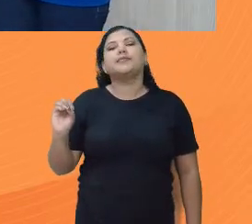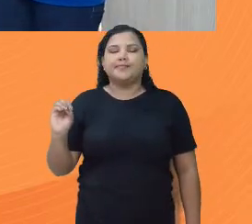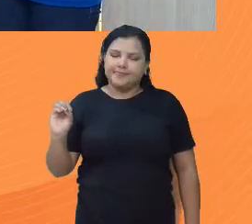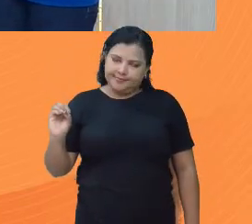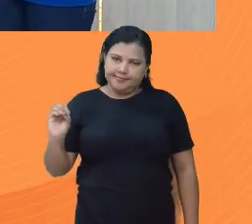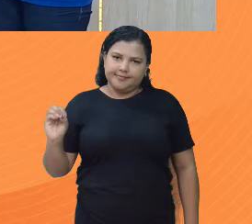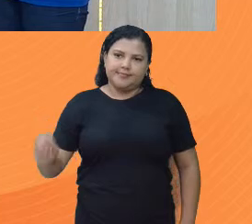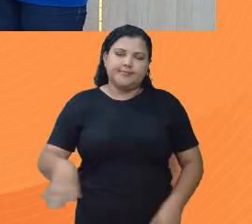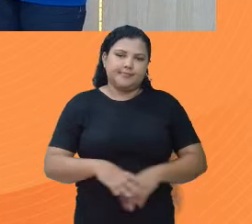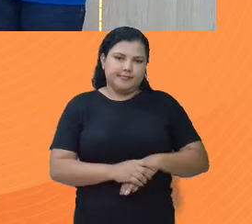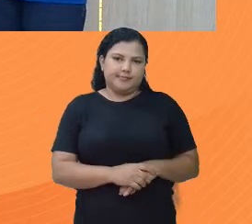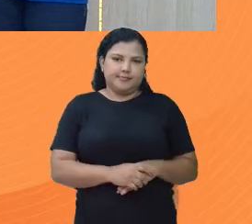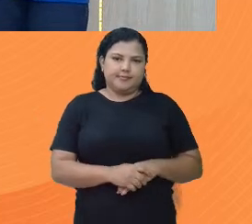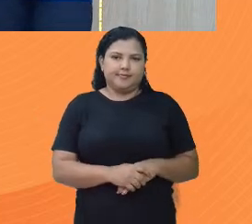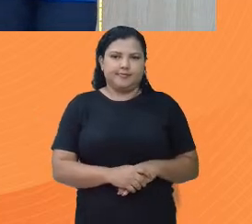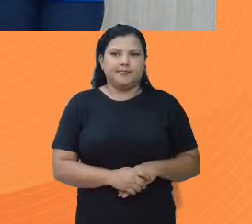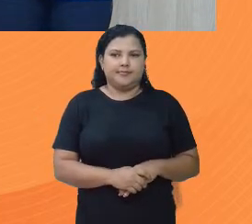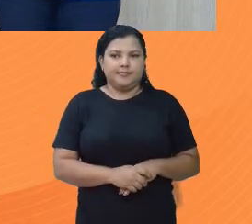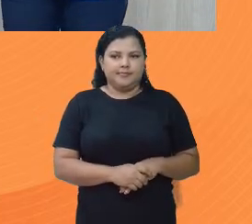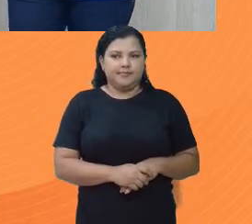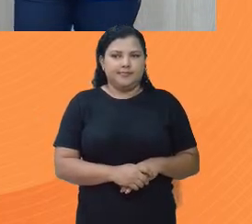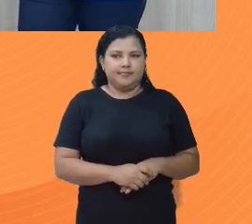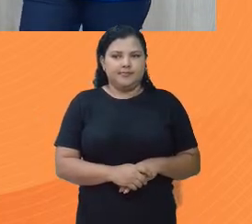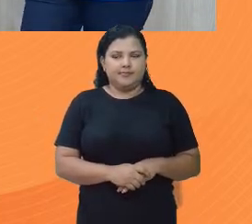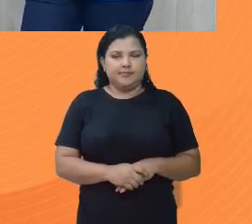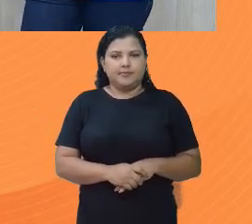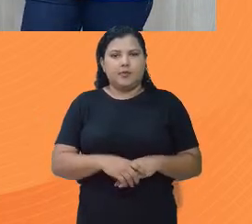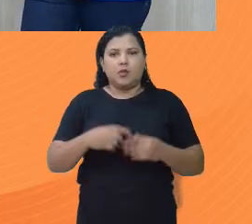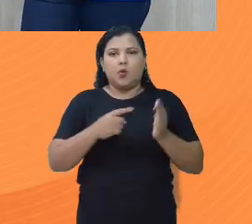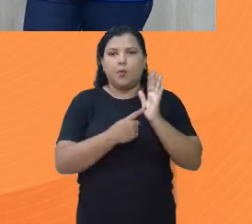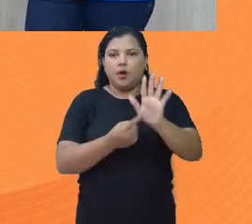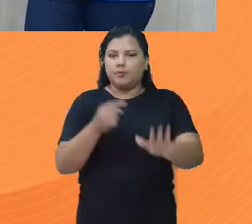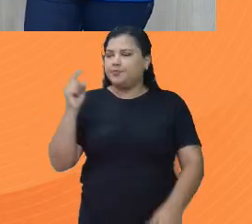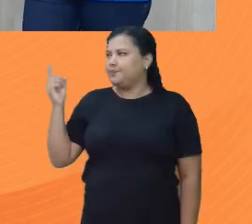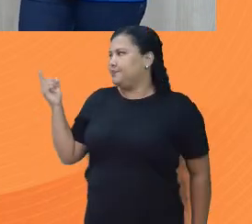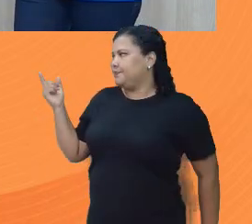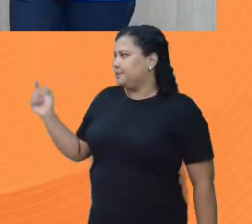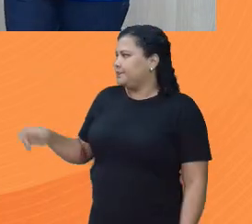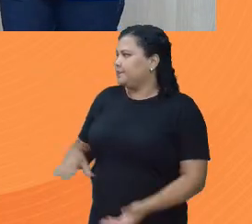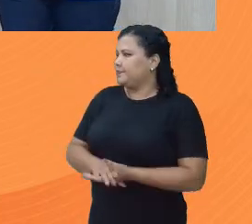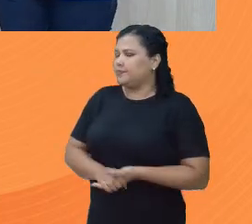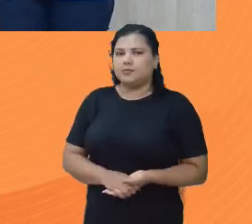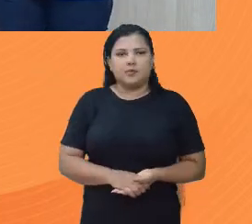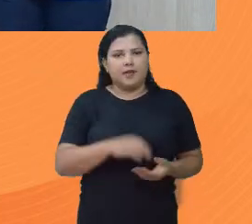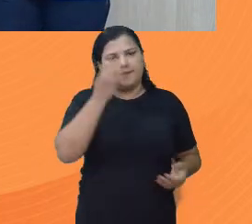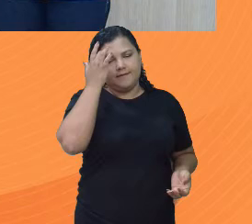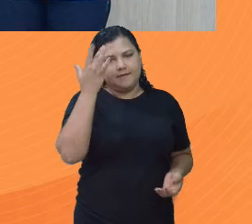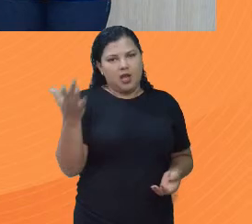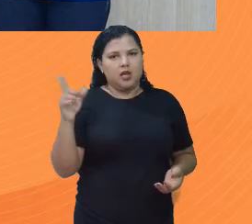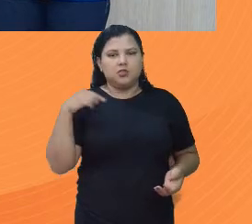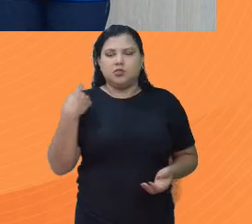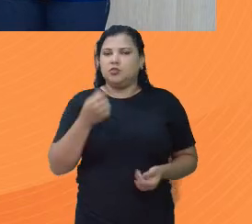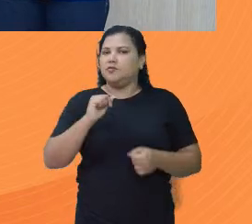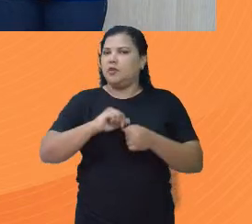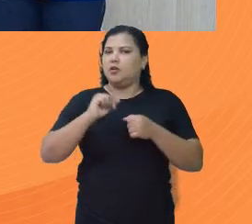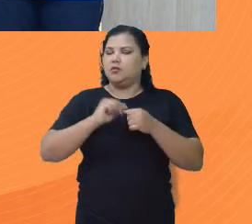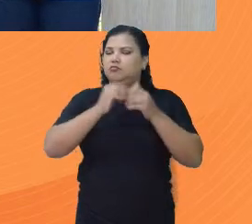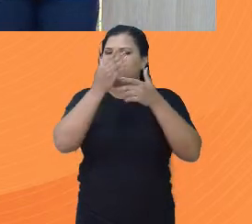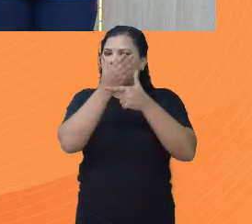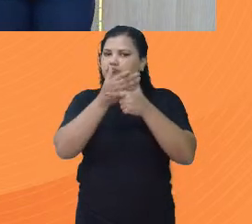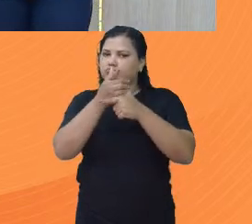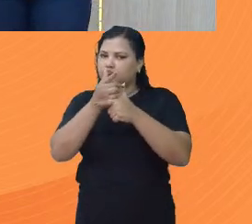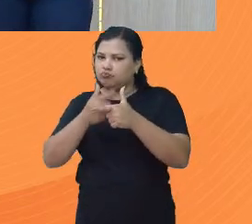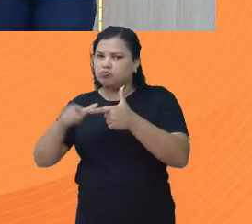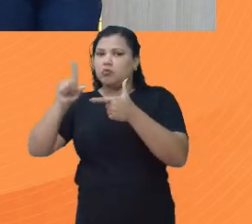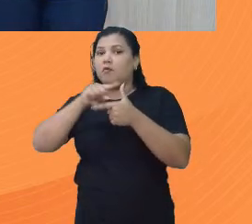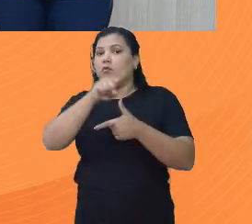de 900 é 450. Coloquei aí números que relativamente são mais fáceis da gente fazer essa divisão, para